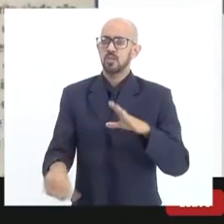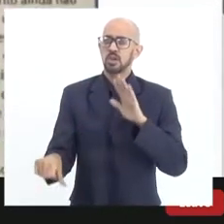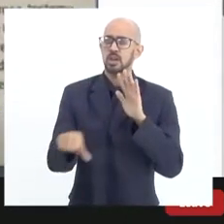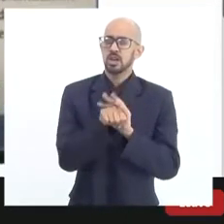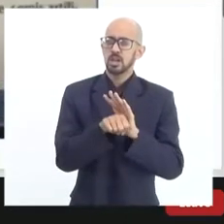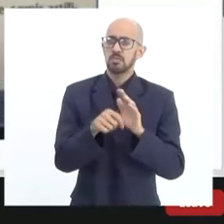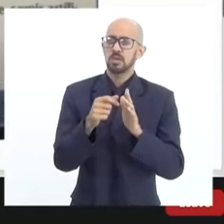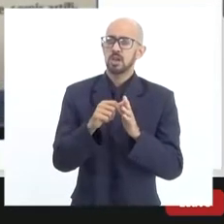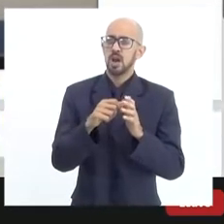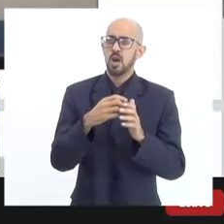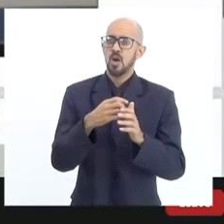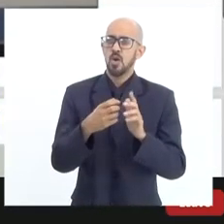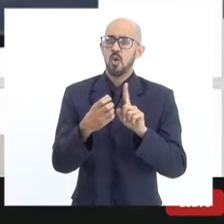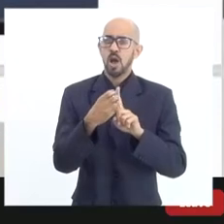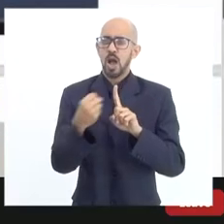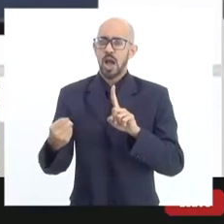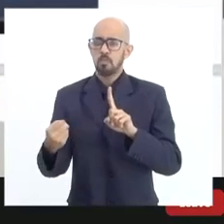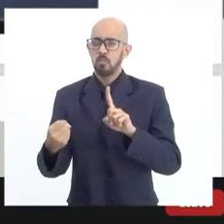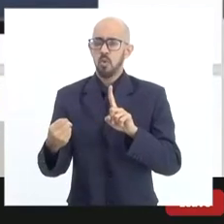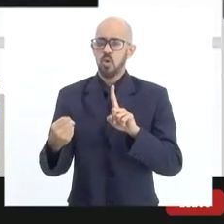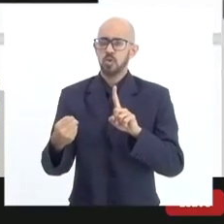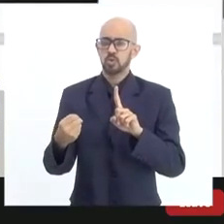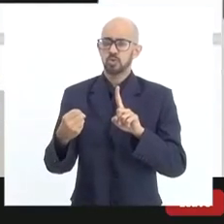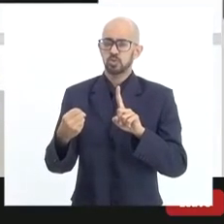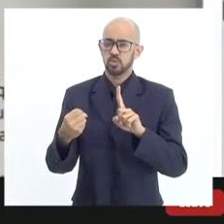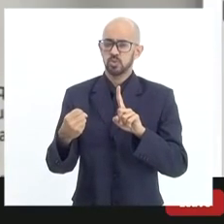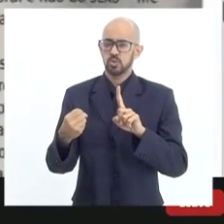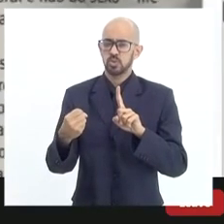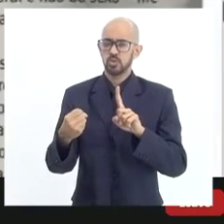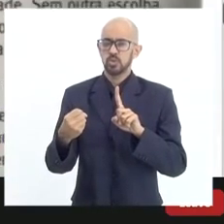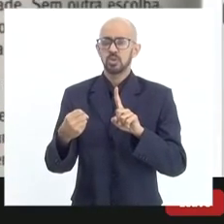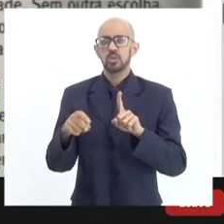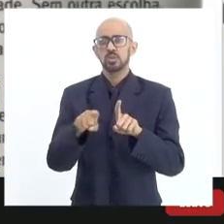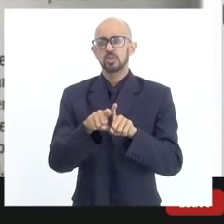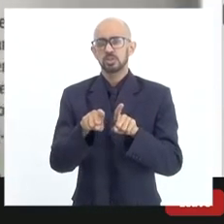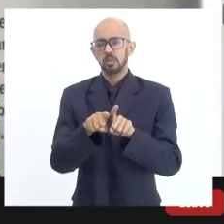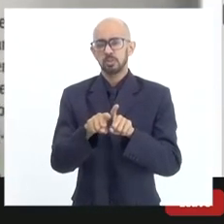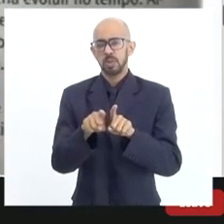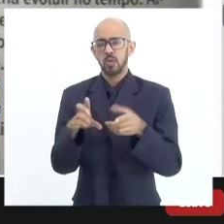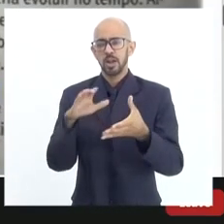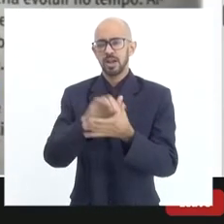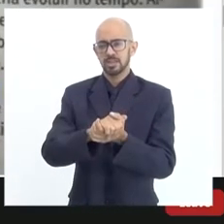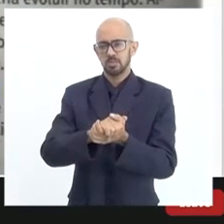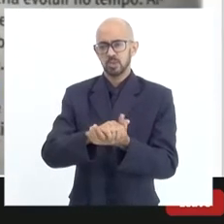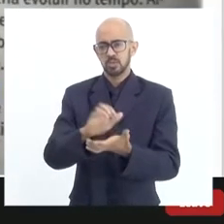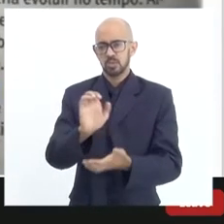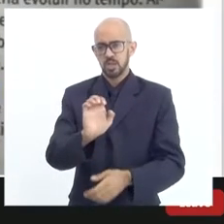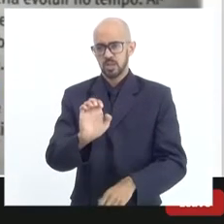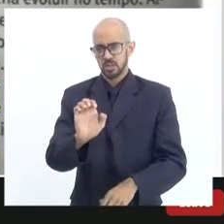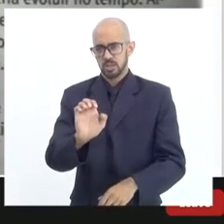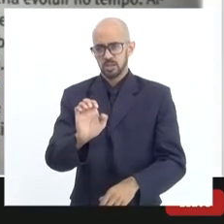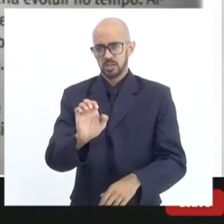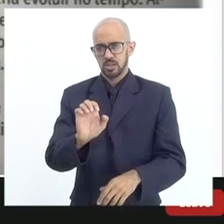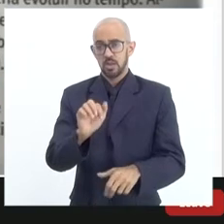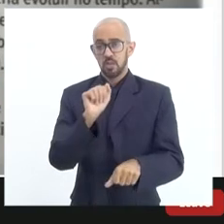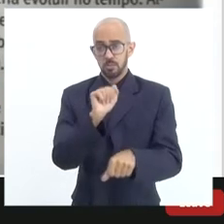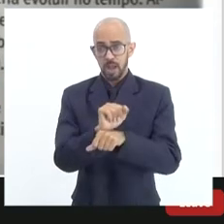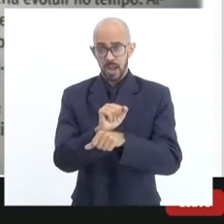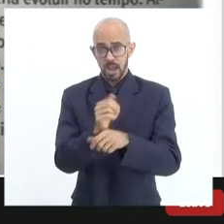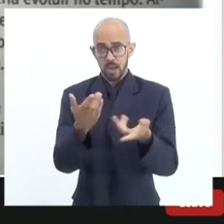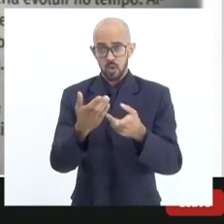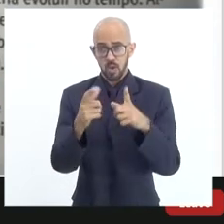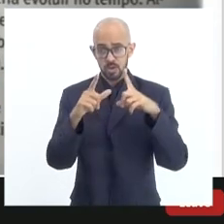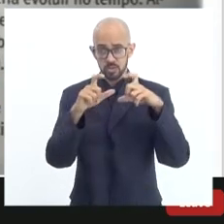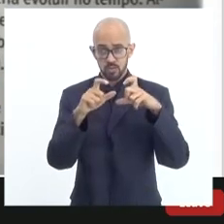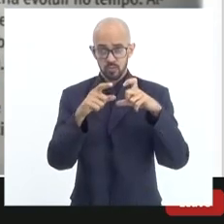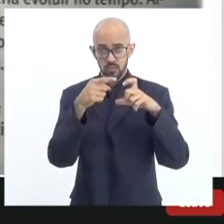ele criminaliza o casamento gay. Eu não vou me atentar aqui aos detalhes, só vou parar um pouquinho nessa ilustração. É assim, ó, bem,